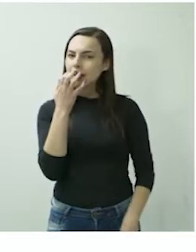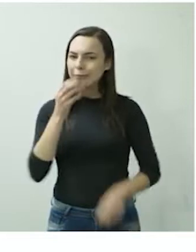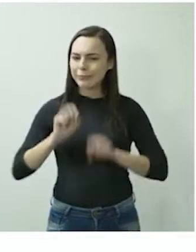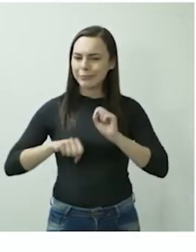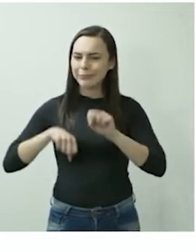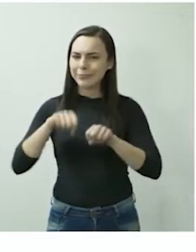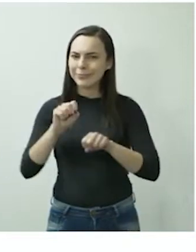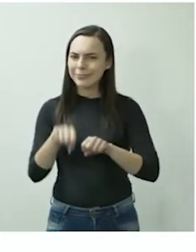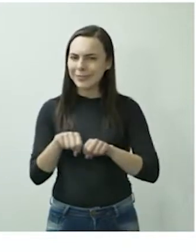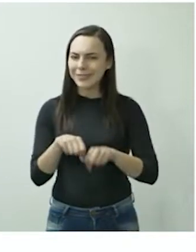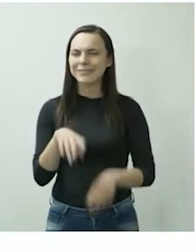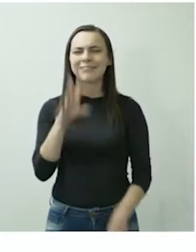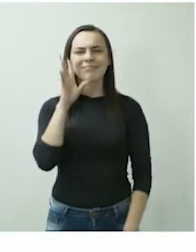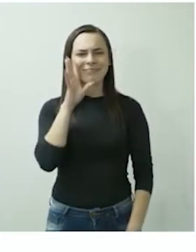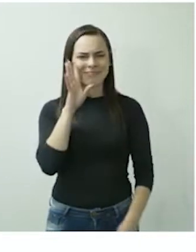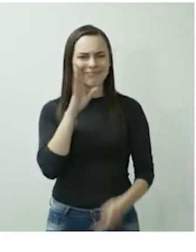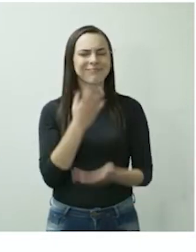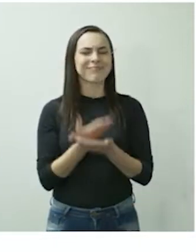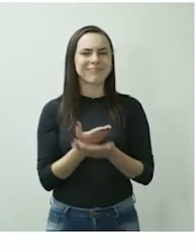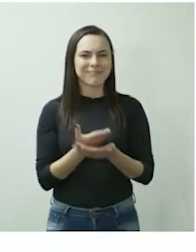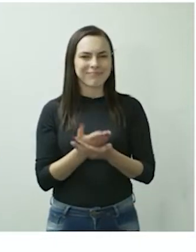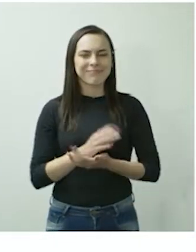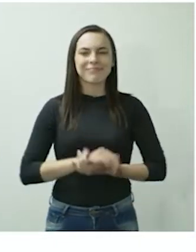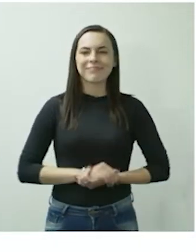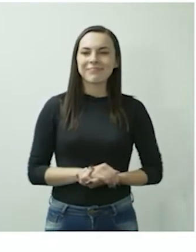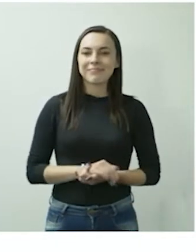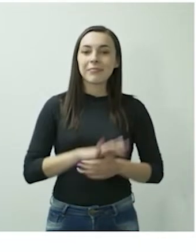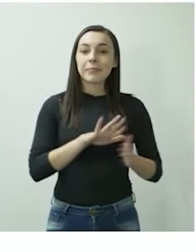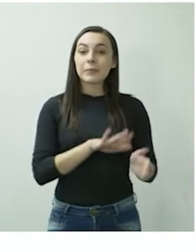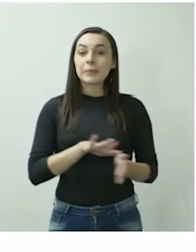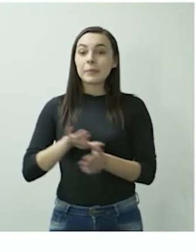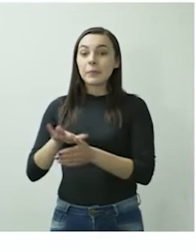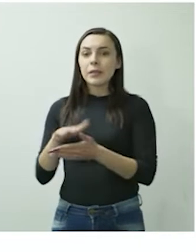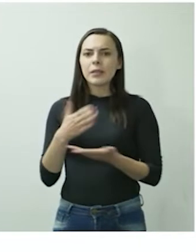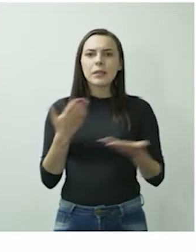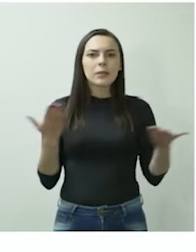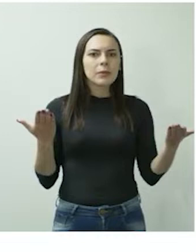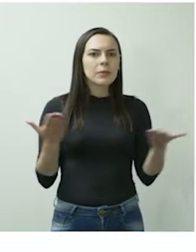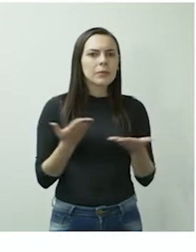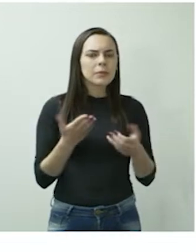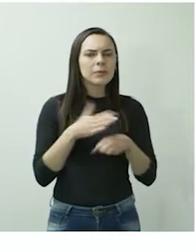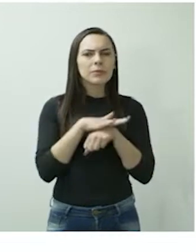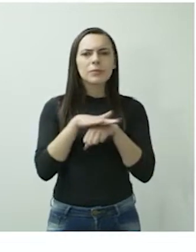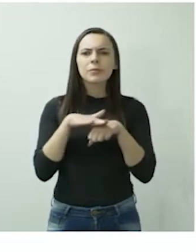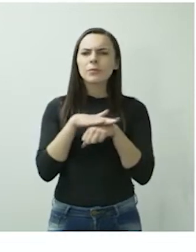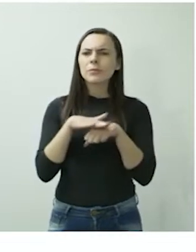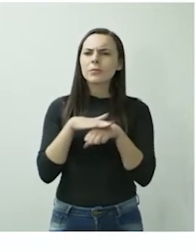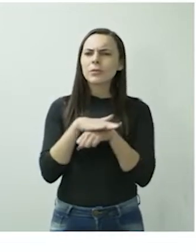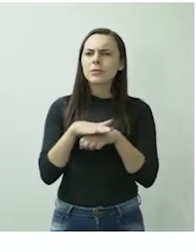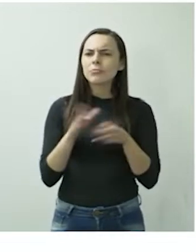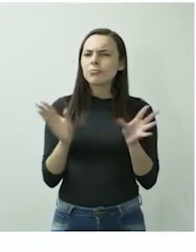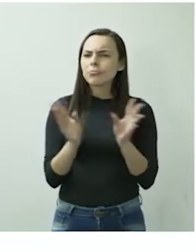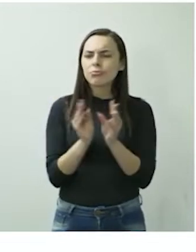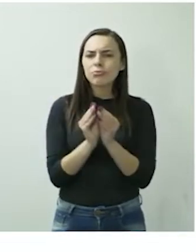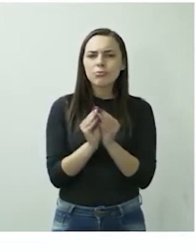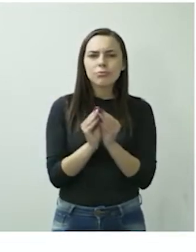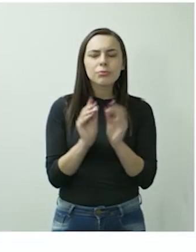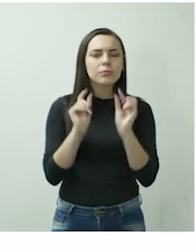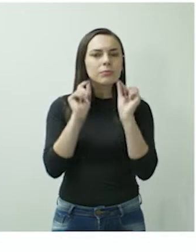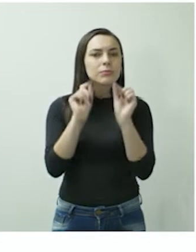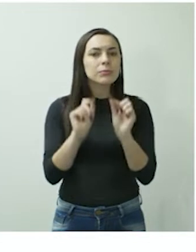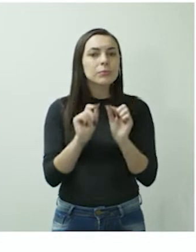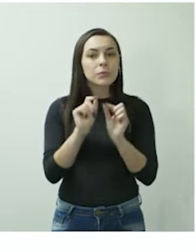Foi uma aula muito legal. Mas hoje nós vamos conversar um pouquinho